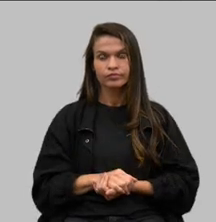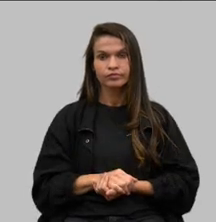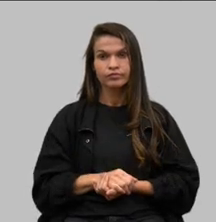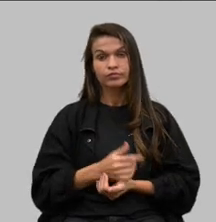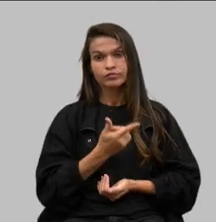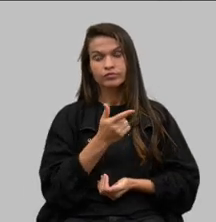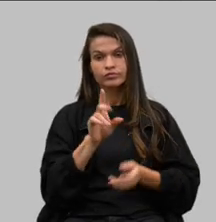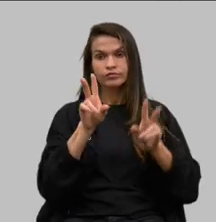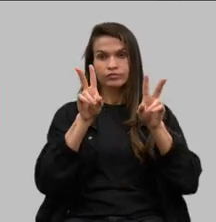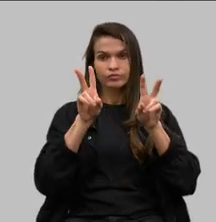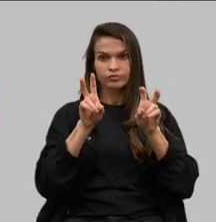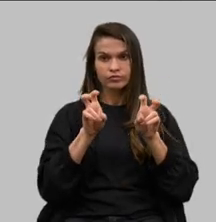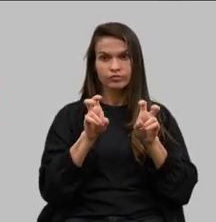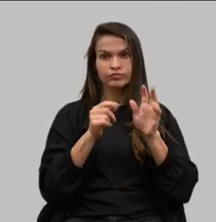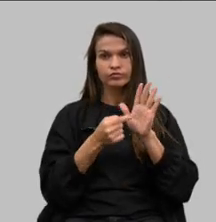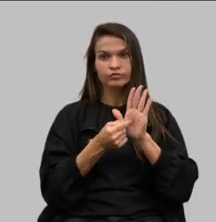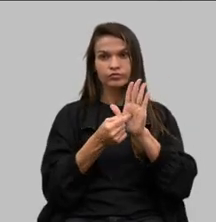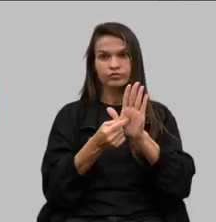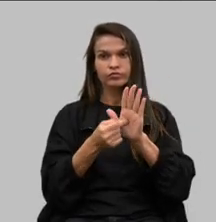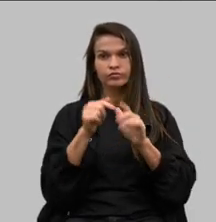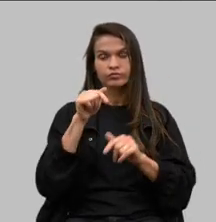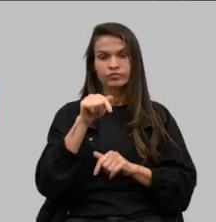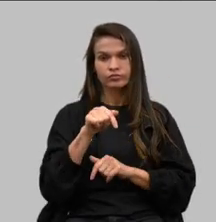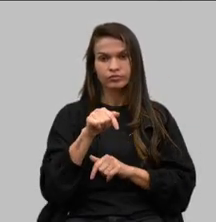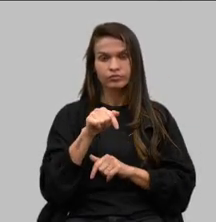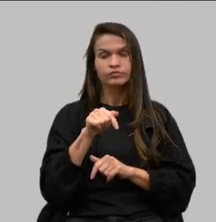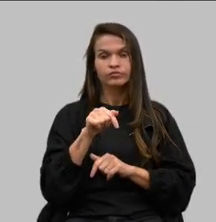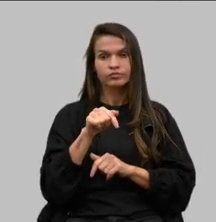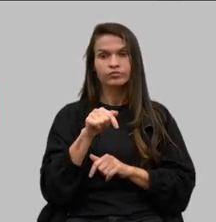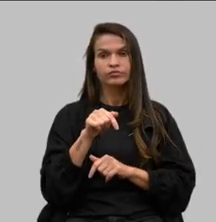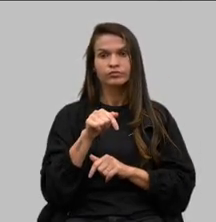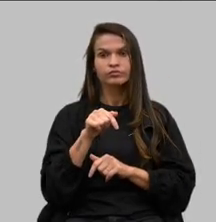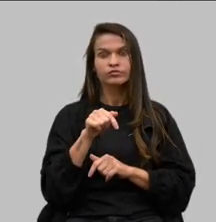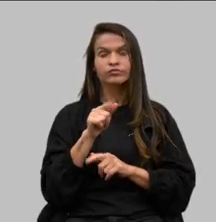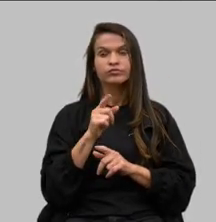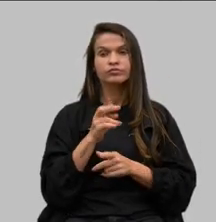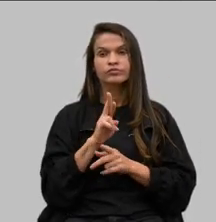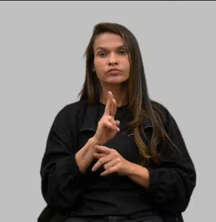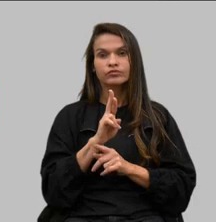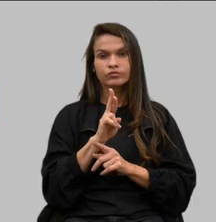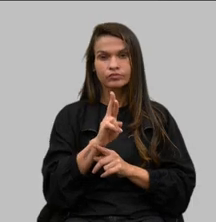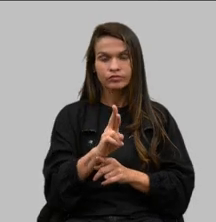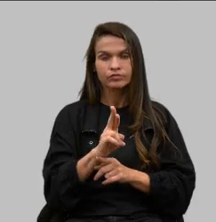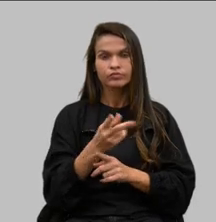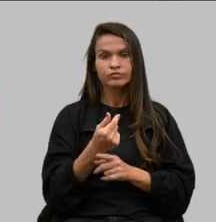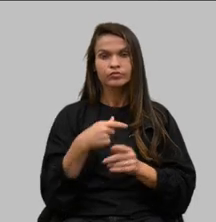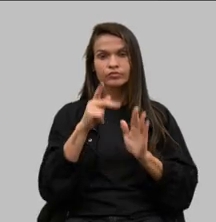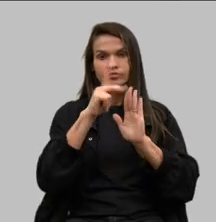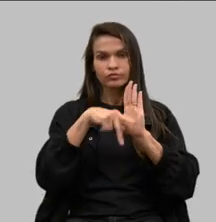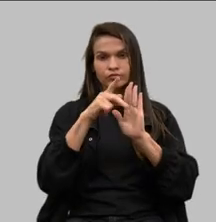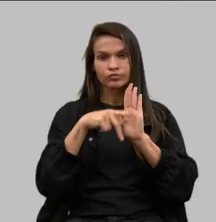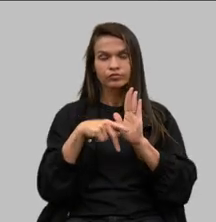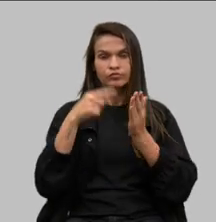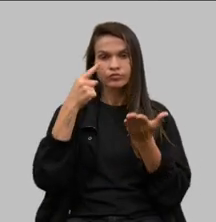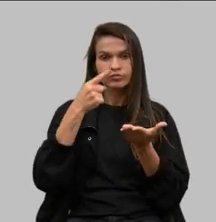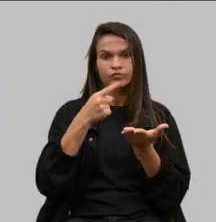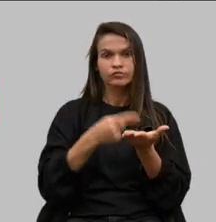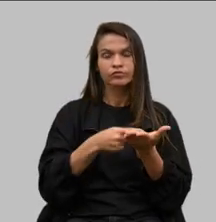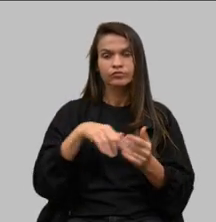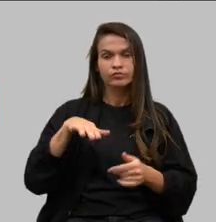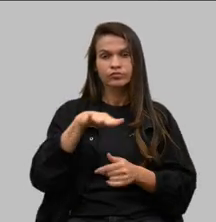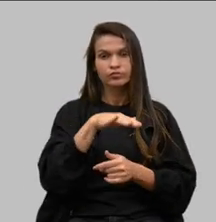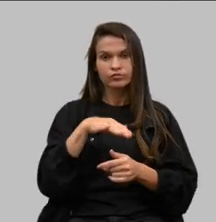tema que eu apresento aqui eh são os resultados de um projeto estabelecido no âmbito do do